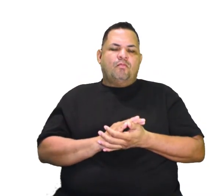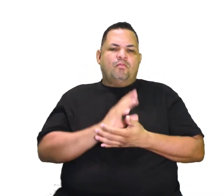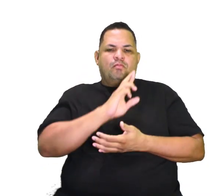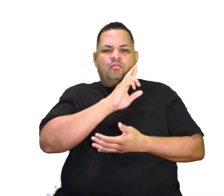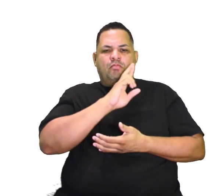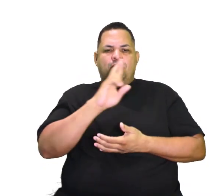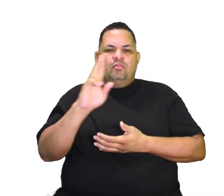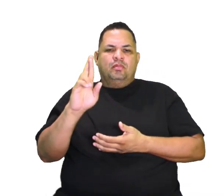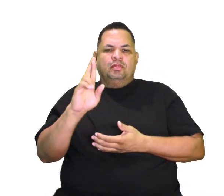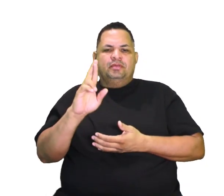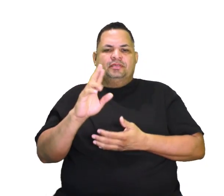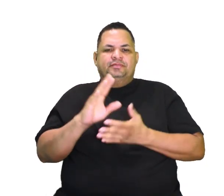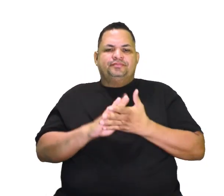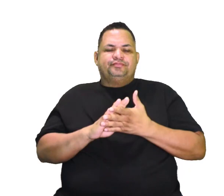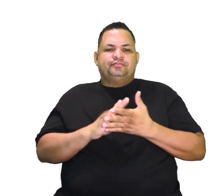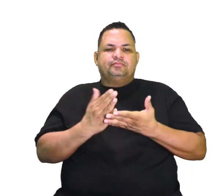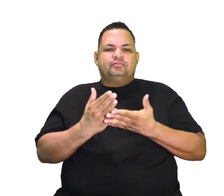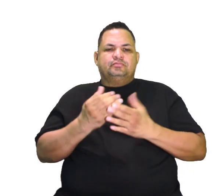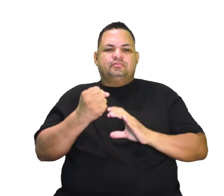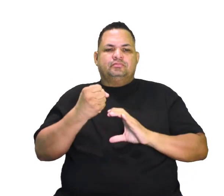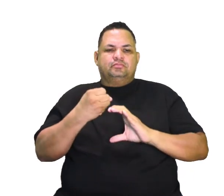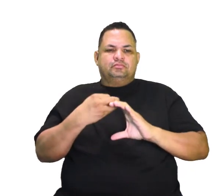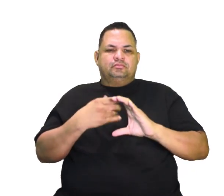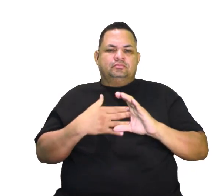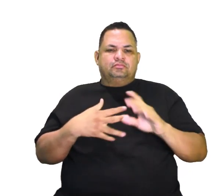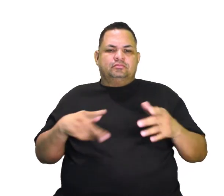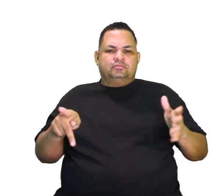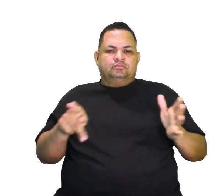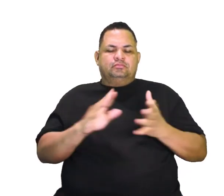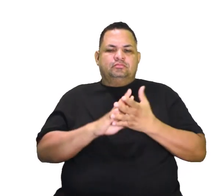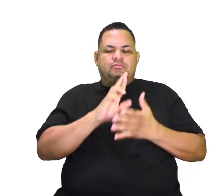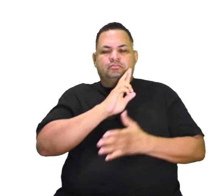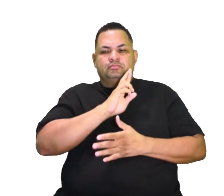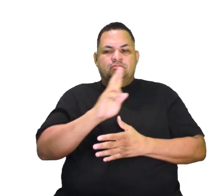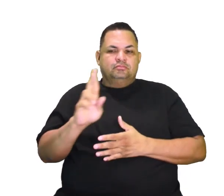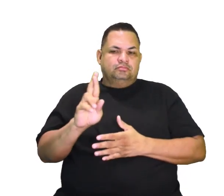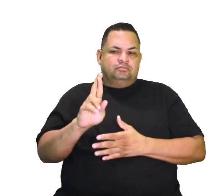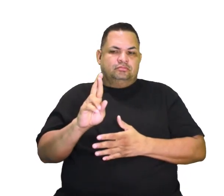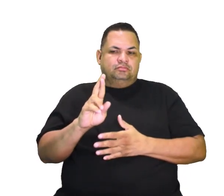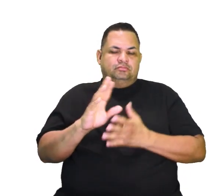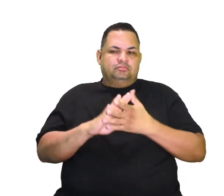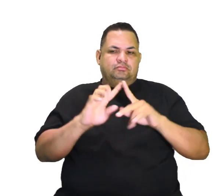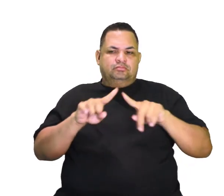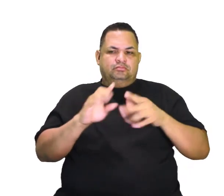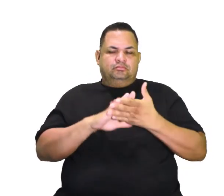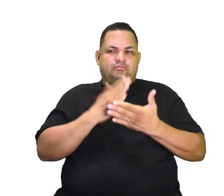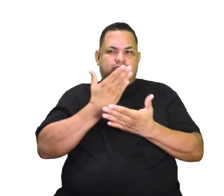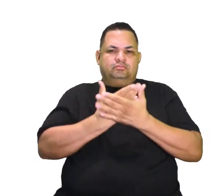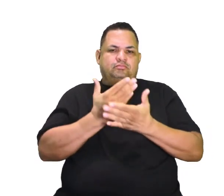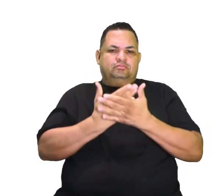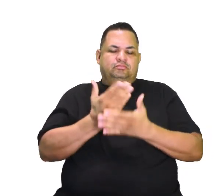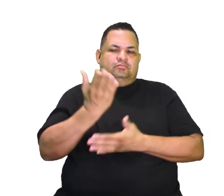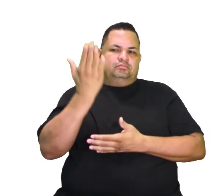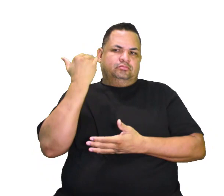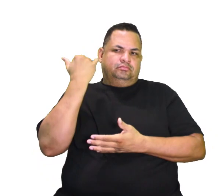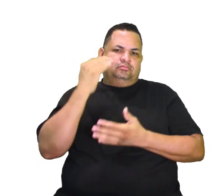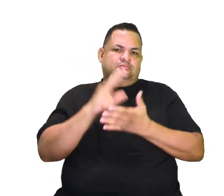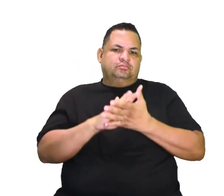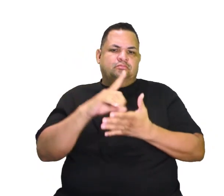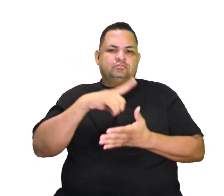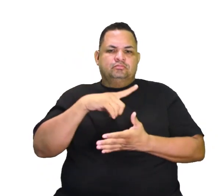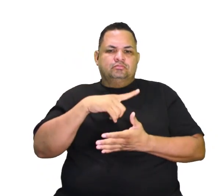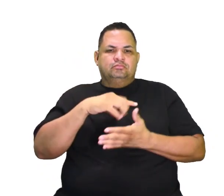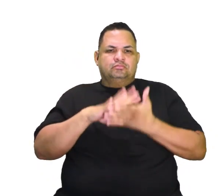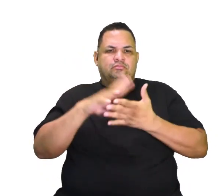sacro, né? Que é um estilo de teatro religioso. Porém, nas aulas anteriores, vocês tiveram a história